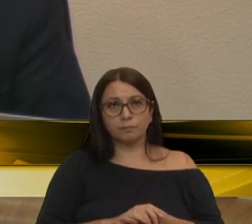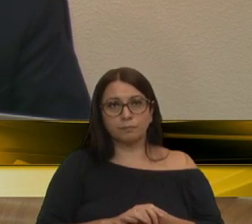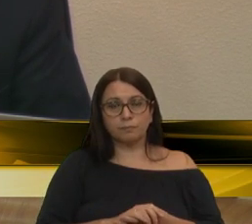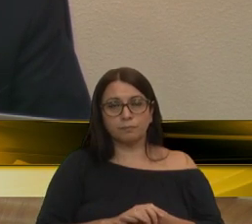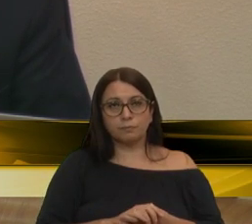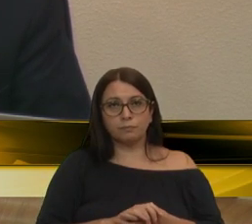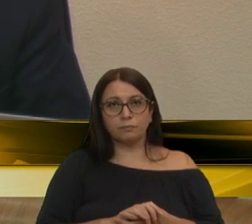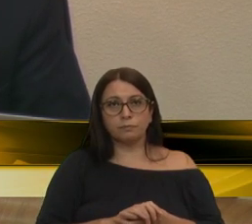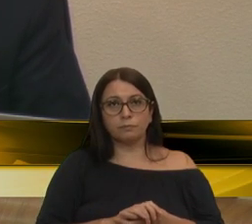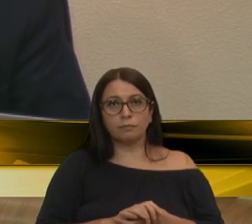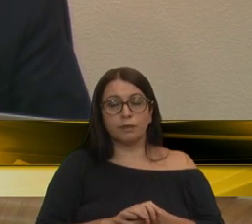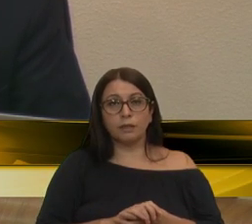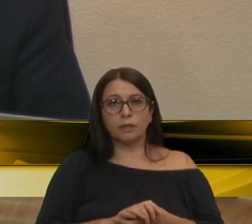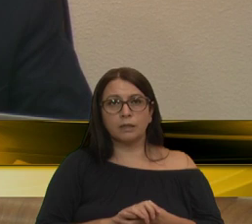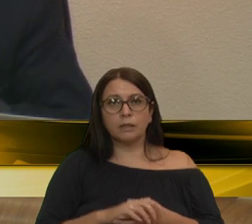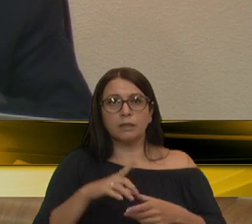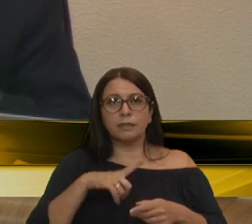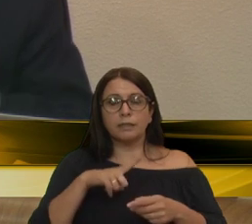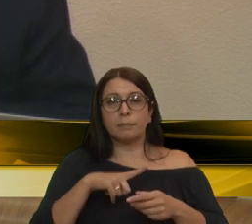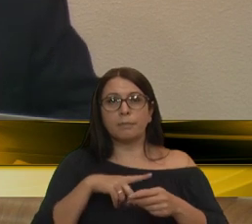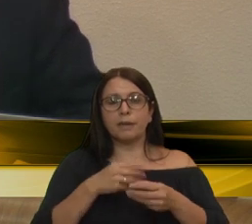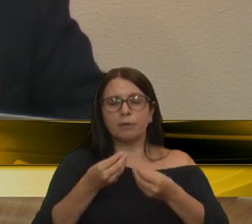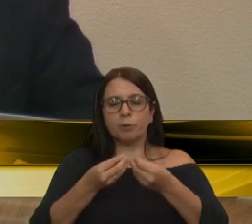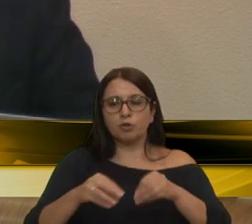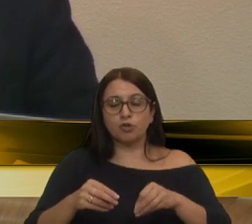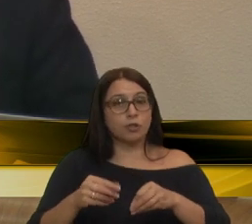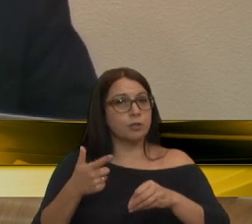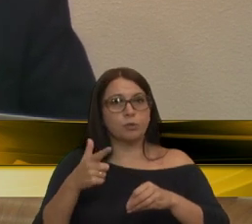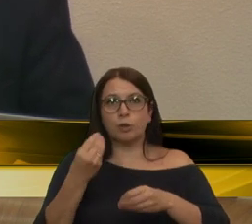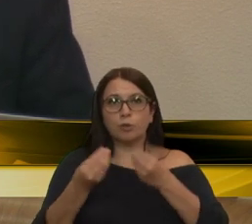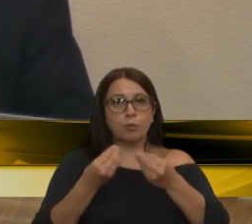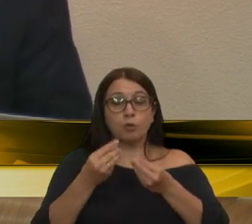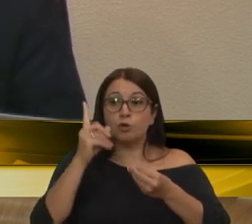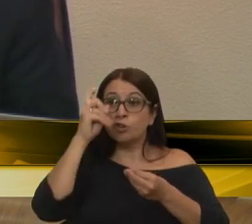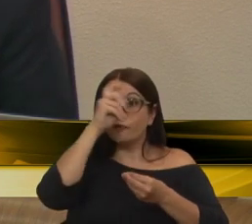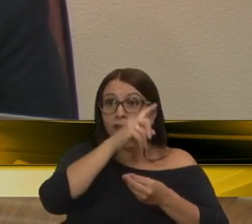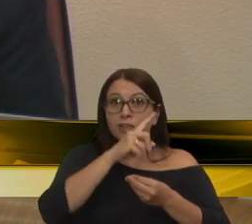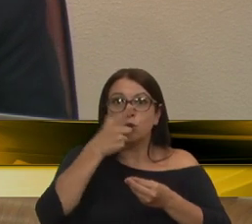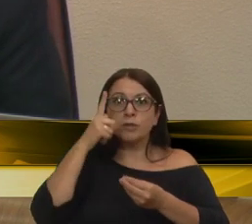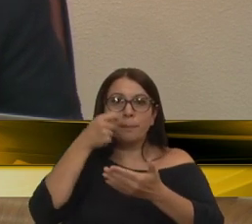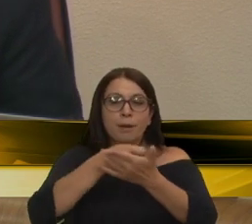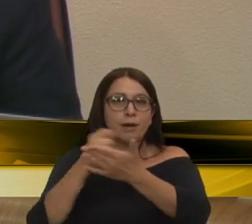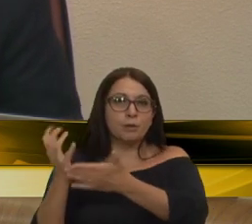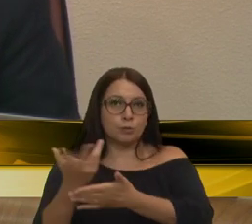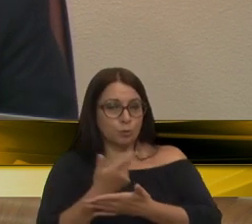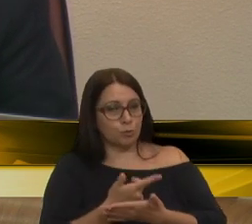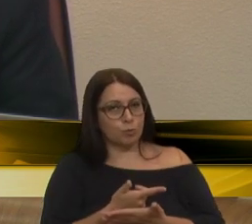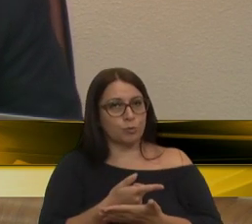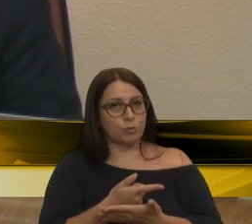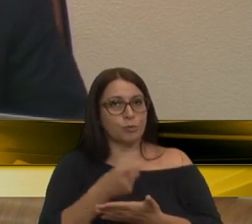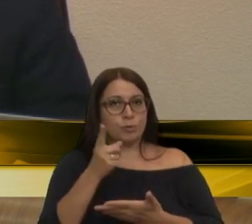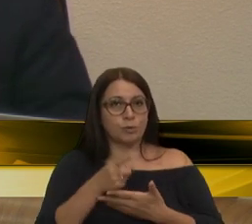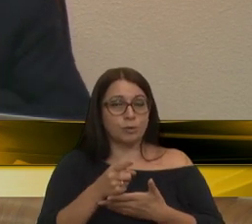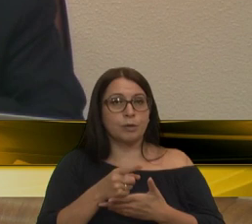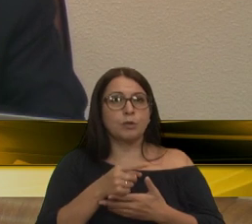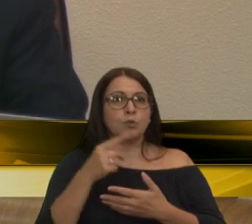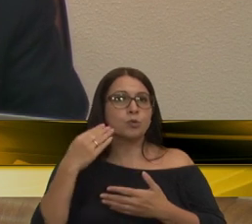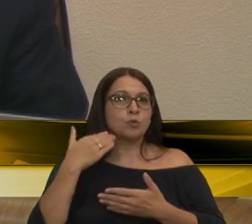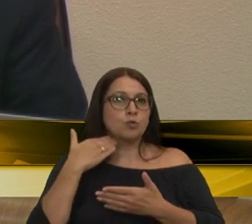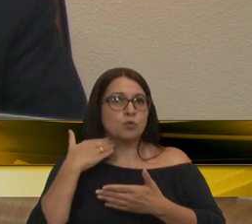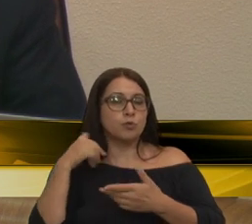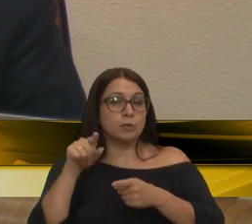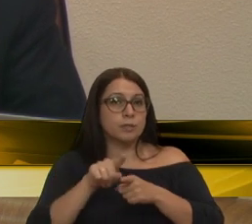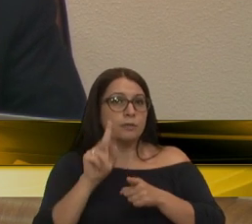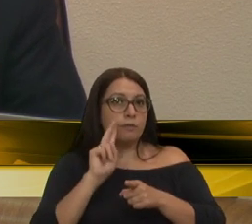e o fundado receio do dano irreparável ou de difícil reparação. Deveras, o magistrado, ao antecipar a